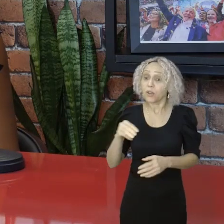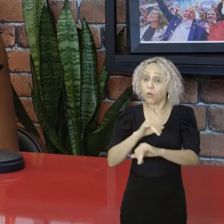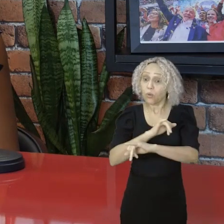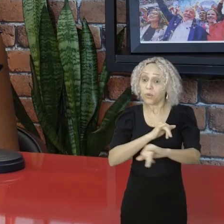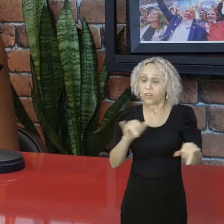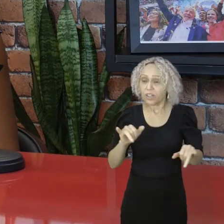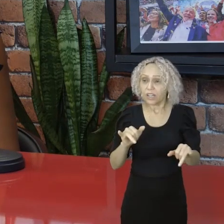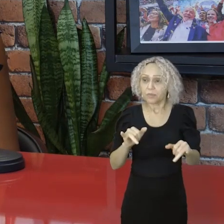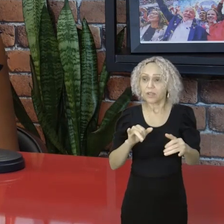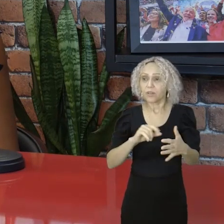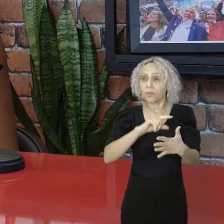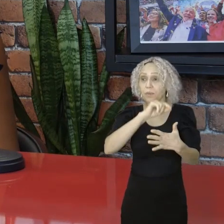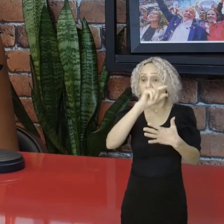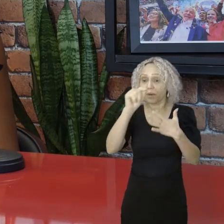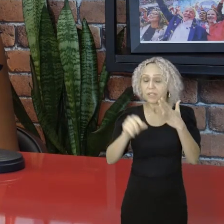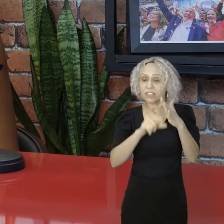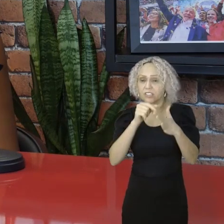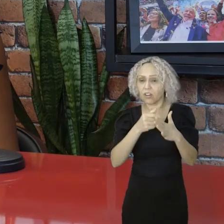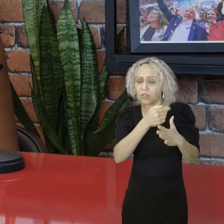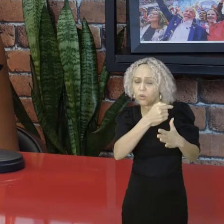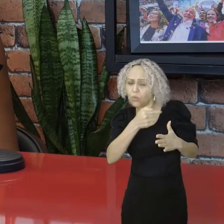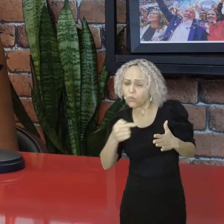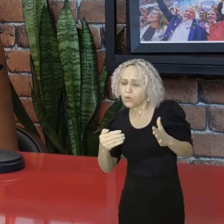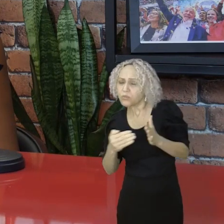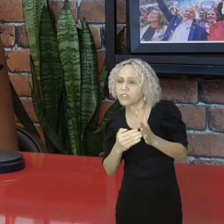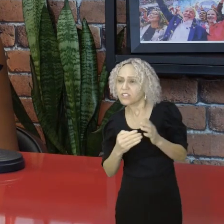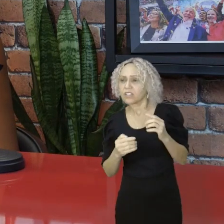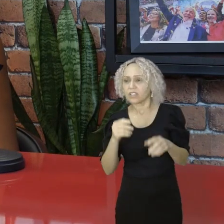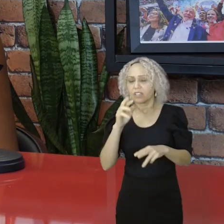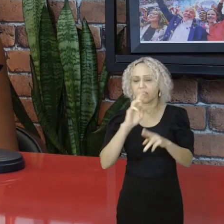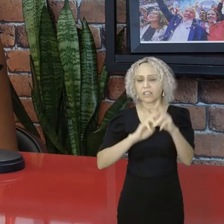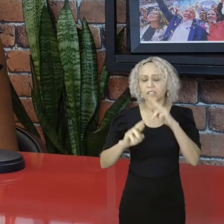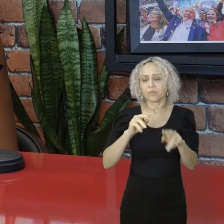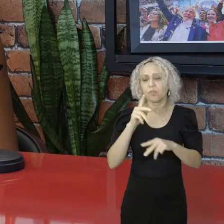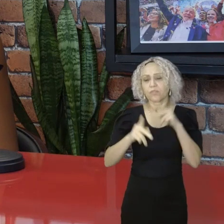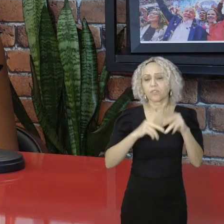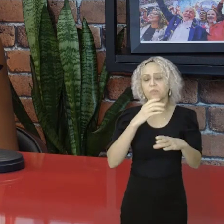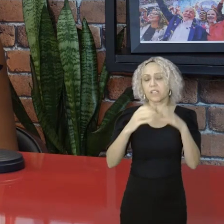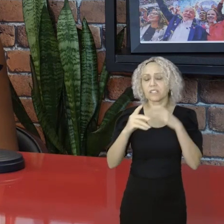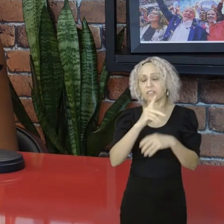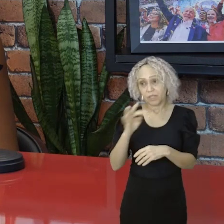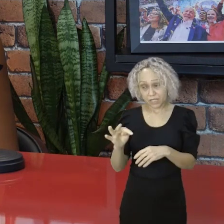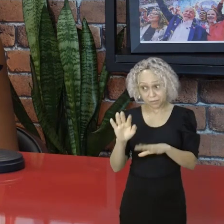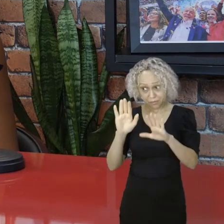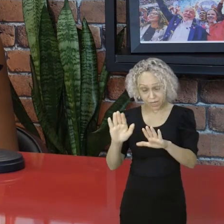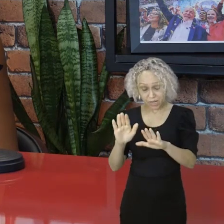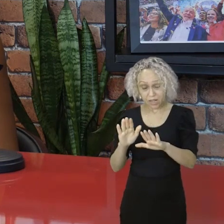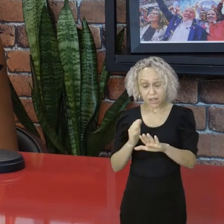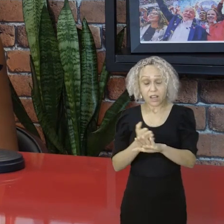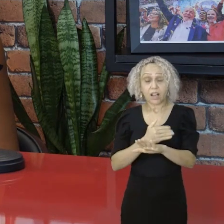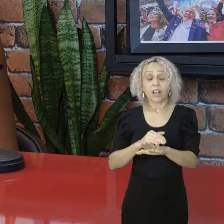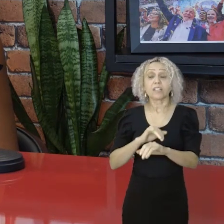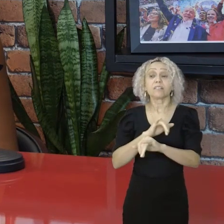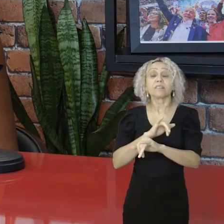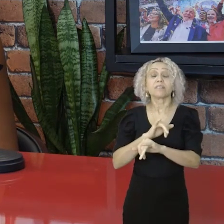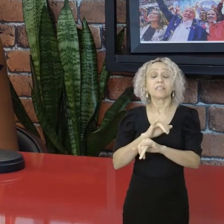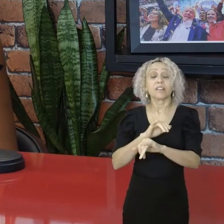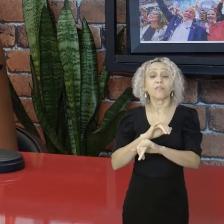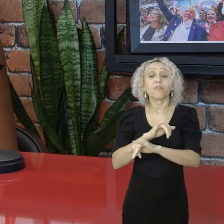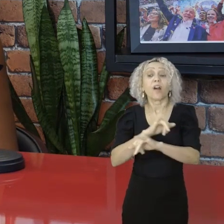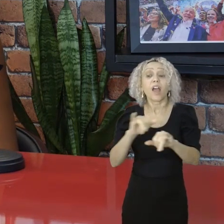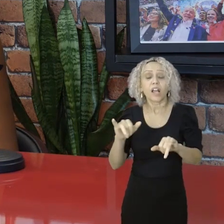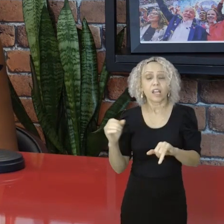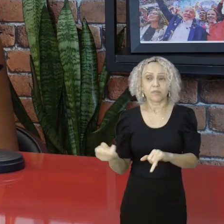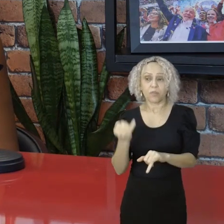13 Minutos, com os destaques dos últimos dias na Rede Povo de Comunicação do PT. Mas antes de me despedir, vai aqui um